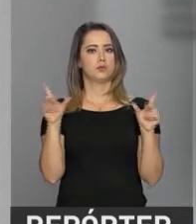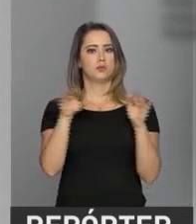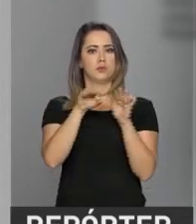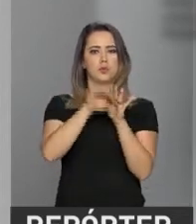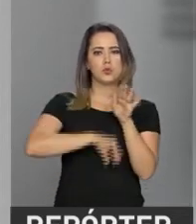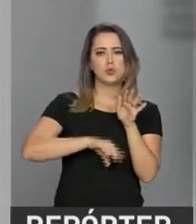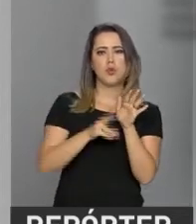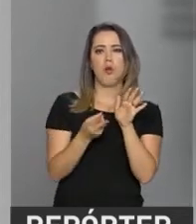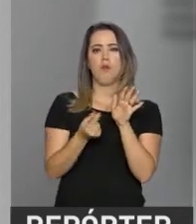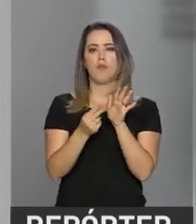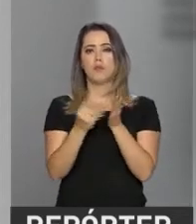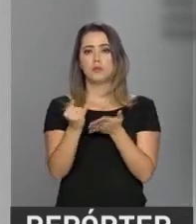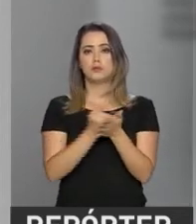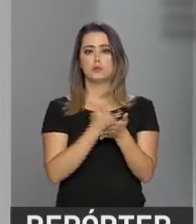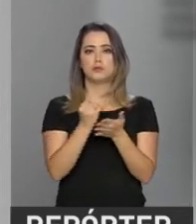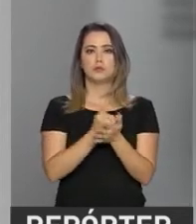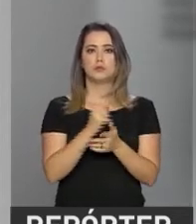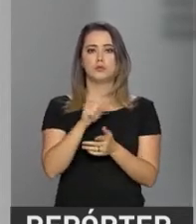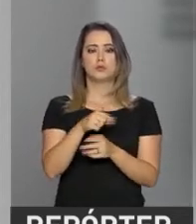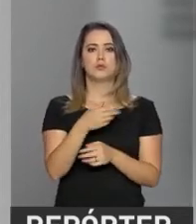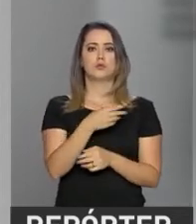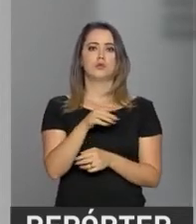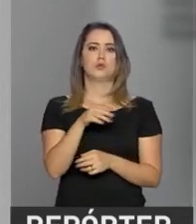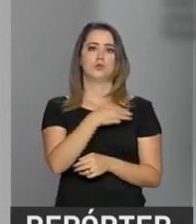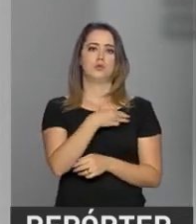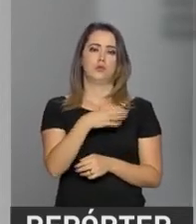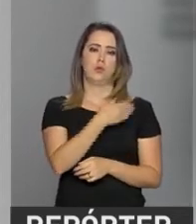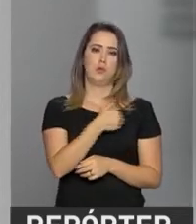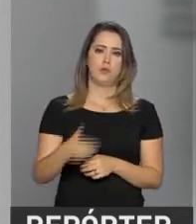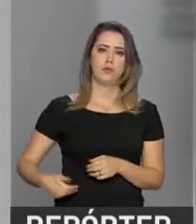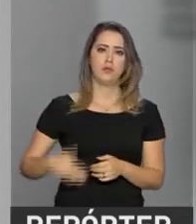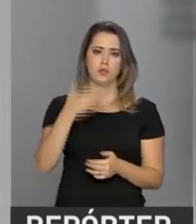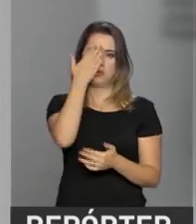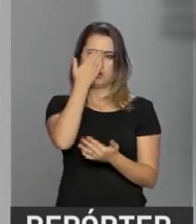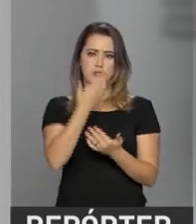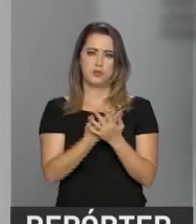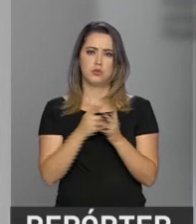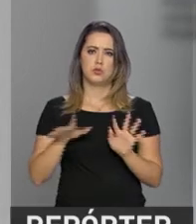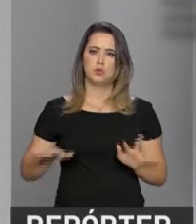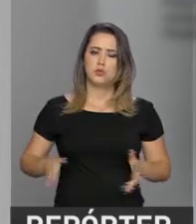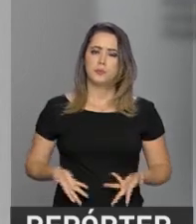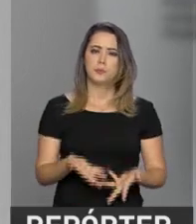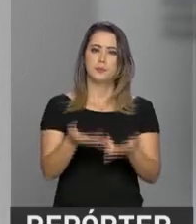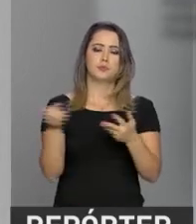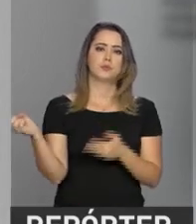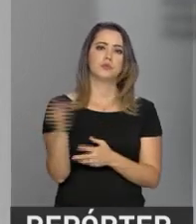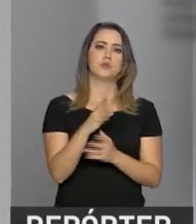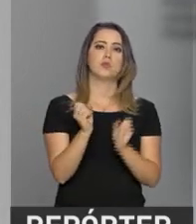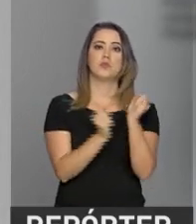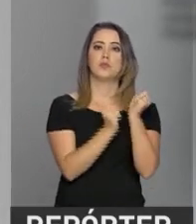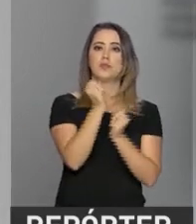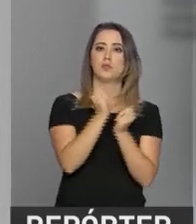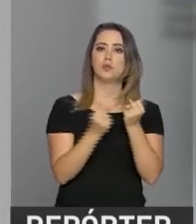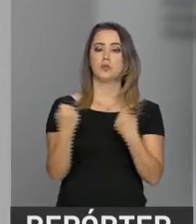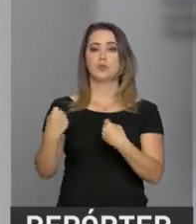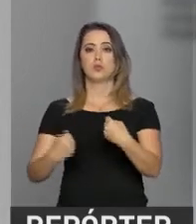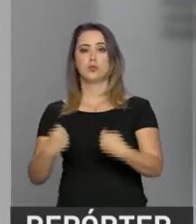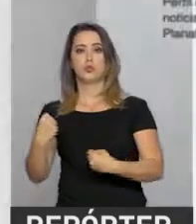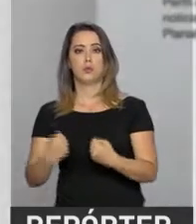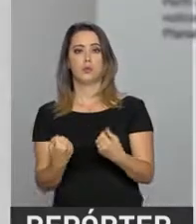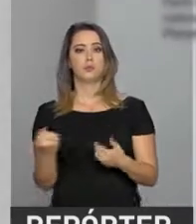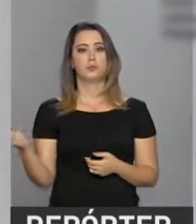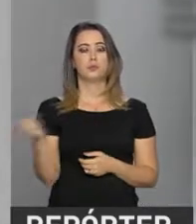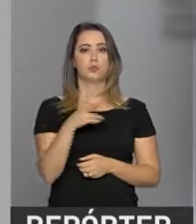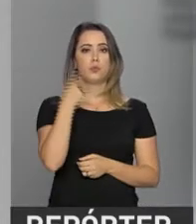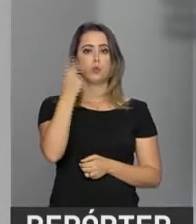poder abater esses valores dos impostos, o que, segundo o governo federal, vai incentivar uma nova era na indústria automotiva.